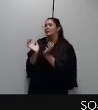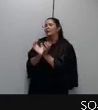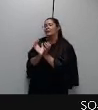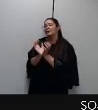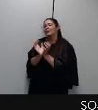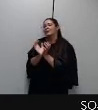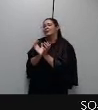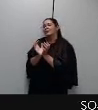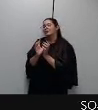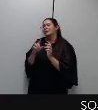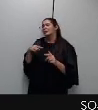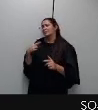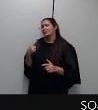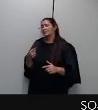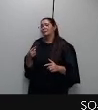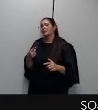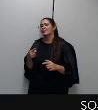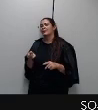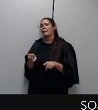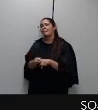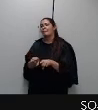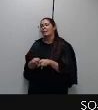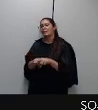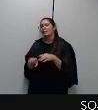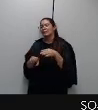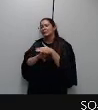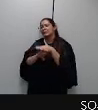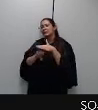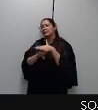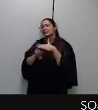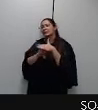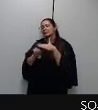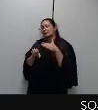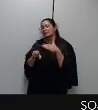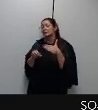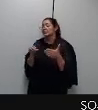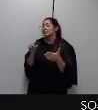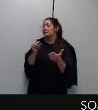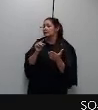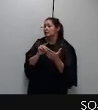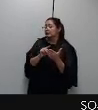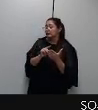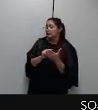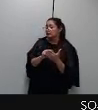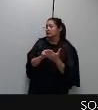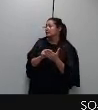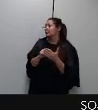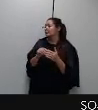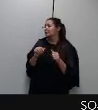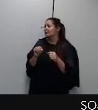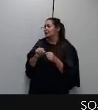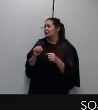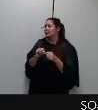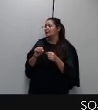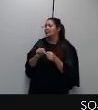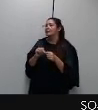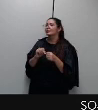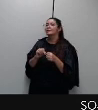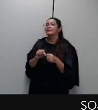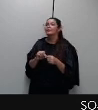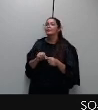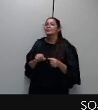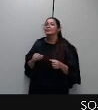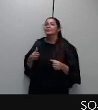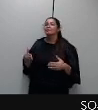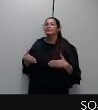sucessão da empresa é original executada com agravante impulsionar seria súmulas